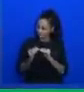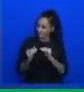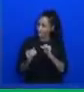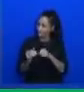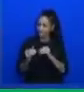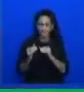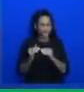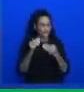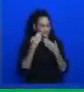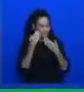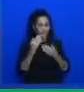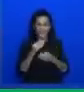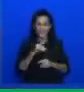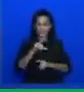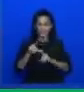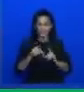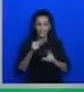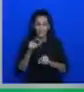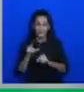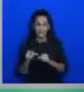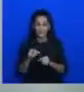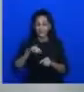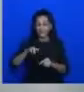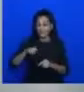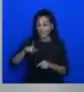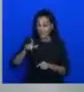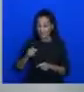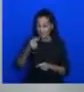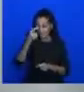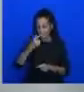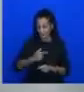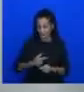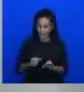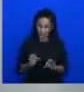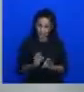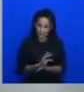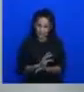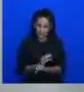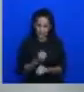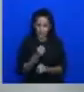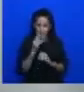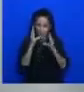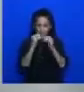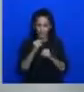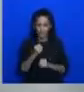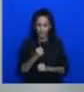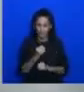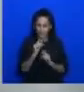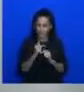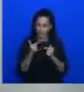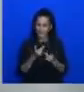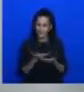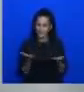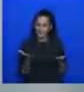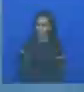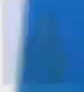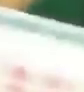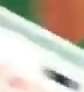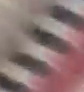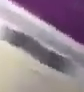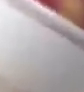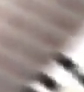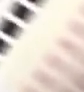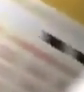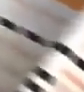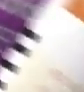Sim, confirmo. Muito obrigada. Esse foi o sorteio da Mega Sena. Eu vou ficando por aqui. Uma boa noite e boa sorte.